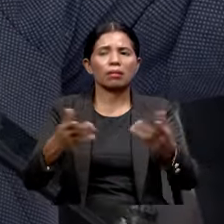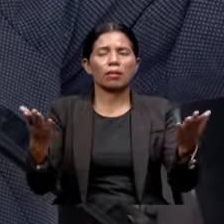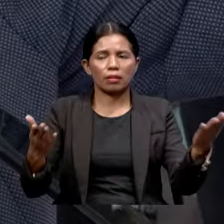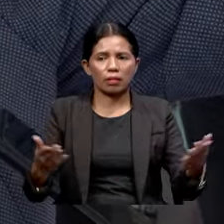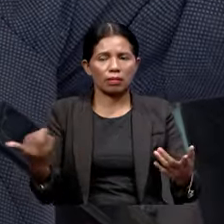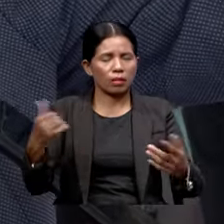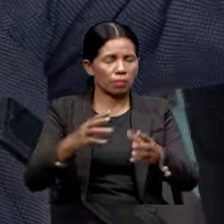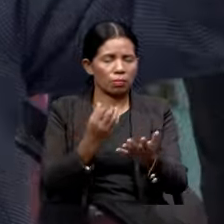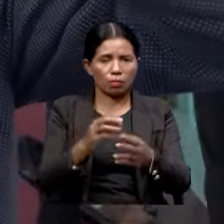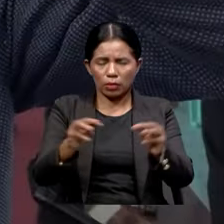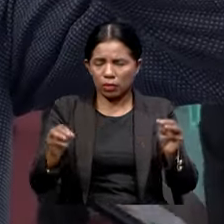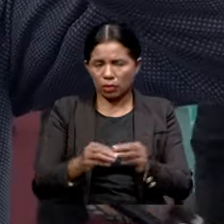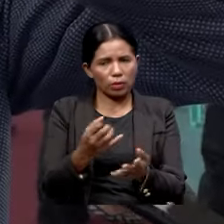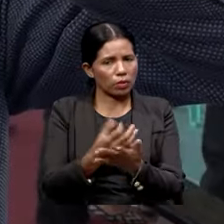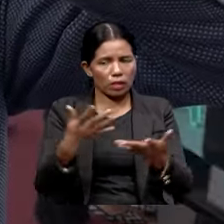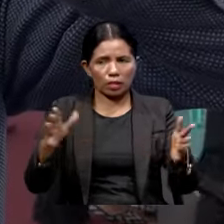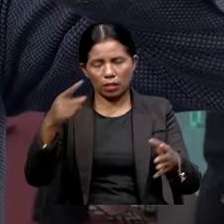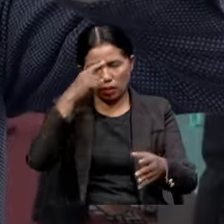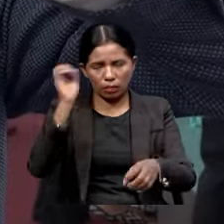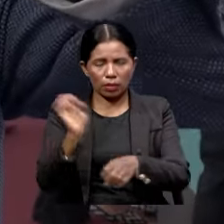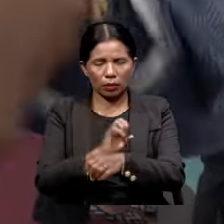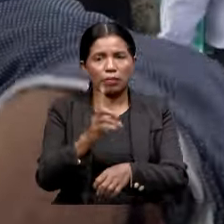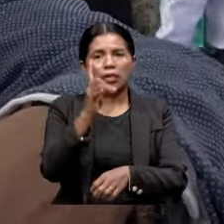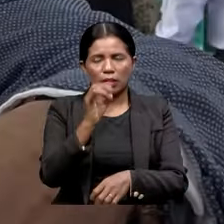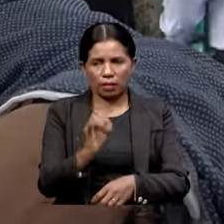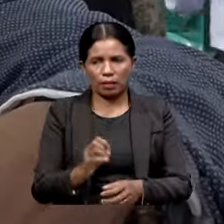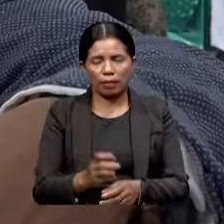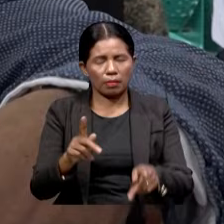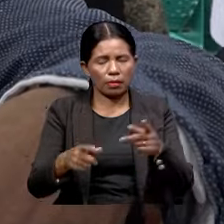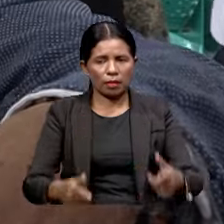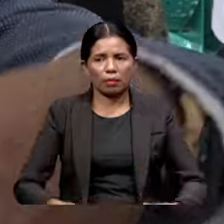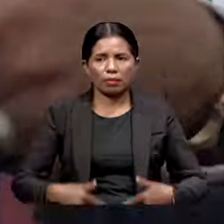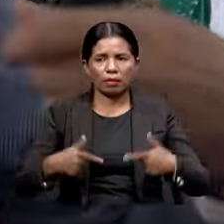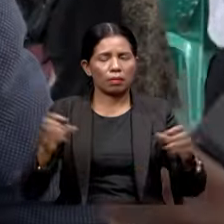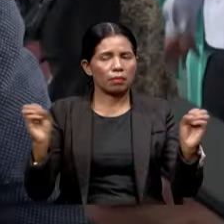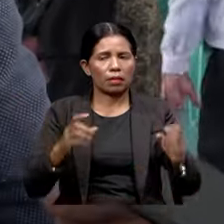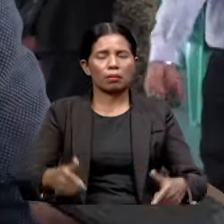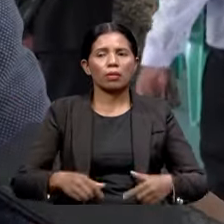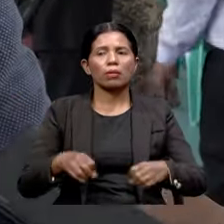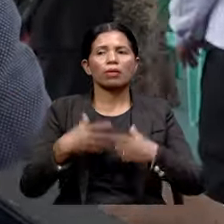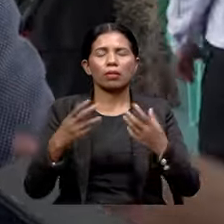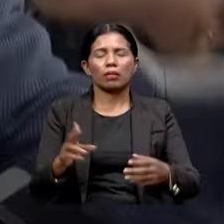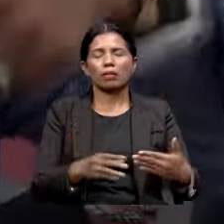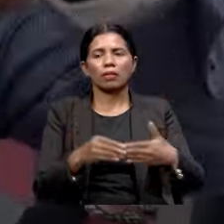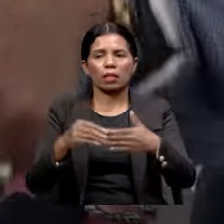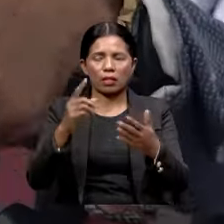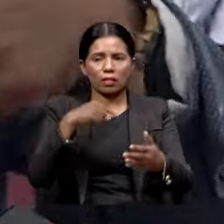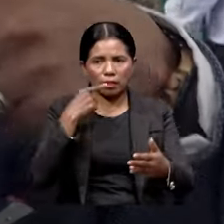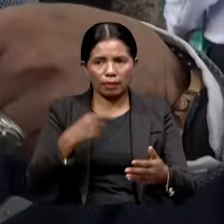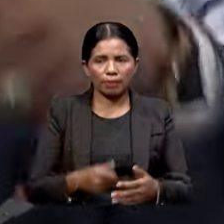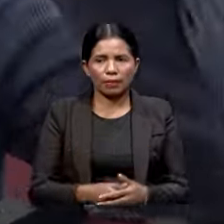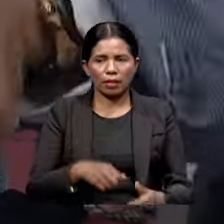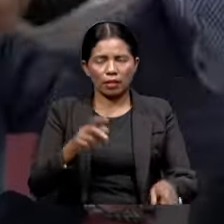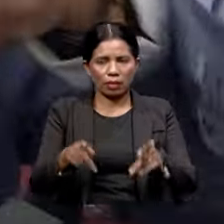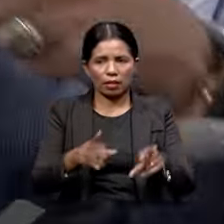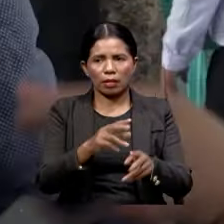munisipo lah rendimento nabe tambah ekonomi sentralize hadile ema tengi moris tambah ema la moris repois anu sa waktu ukun se waktu ukun ukun pobe